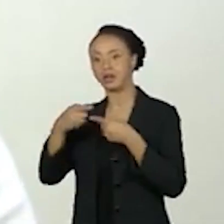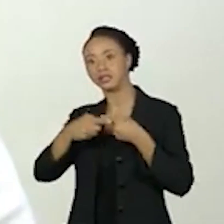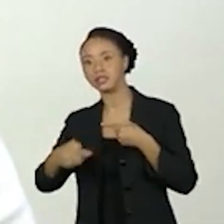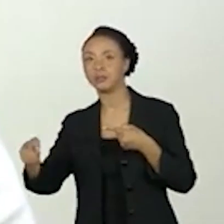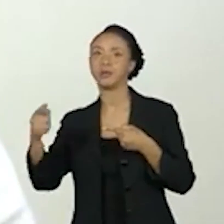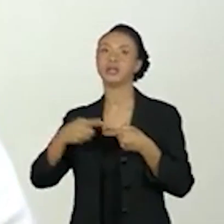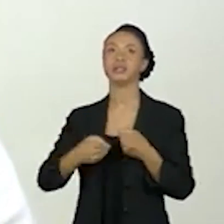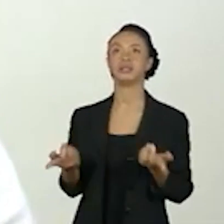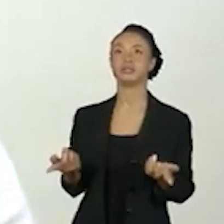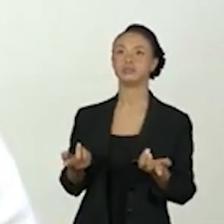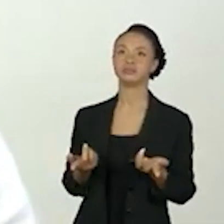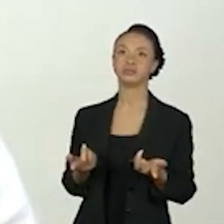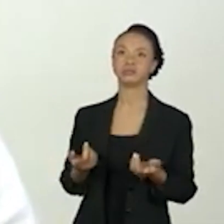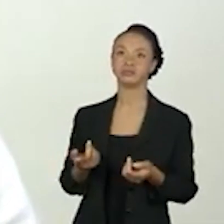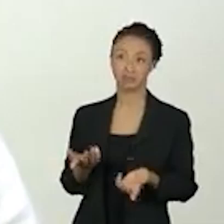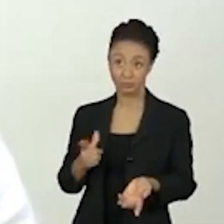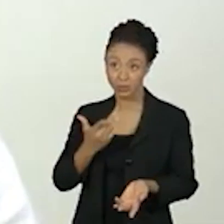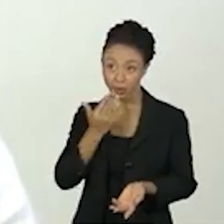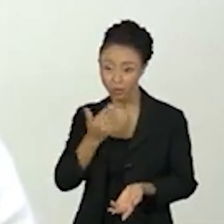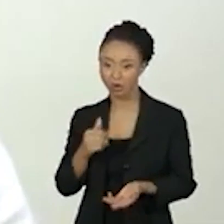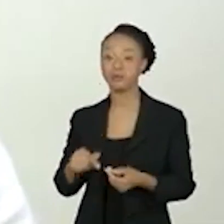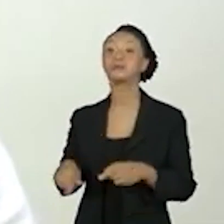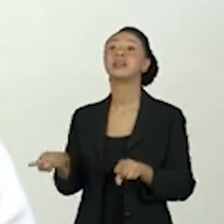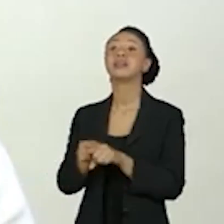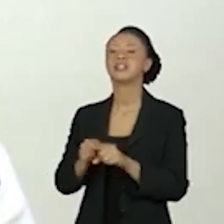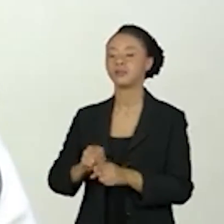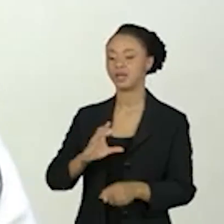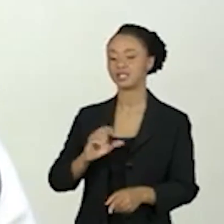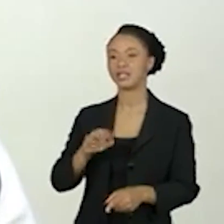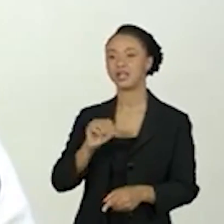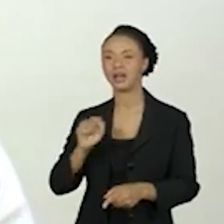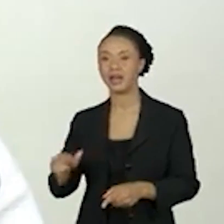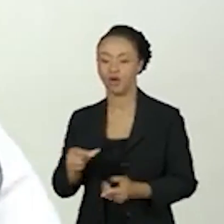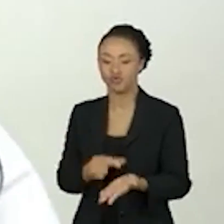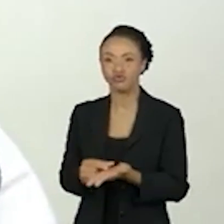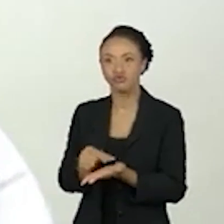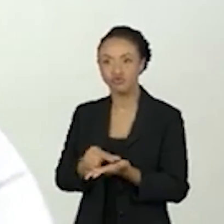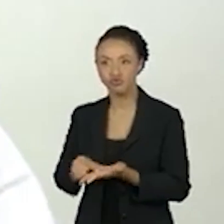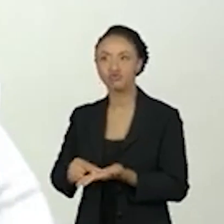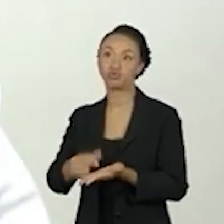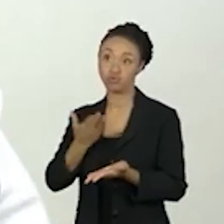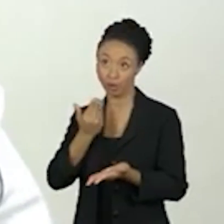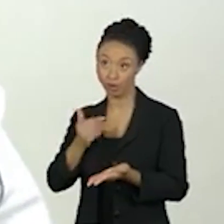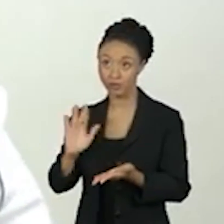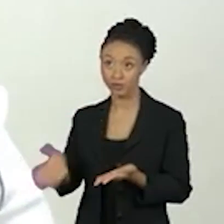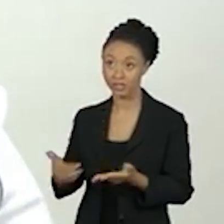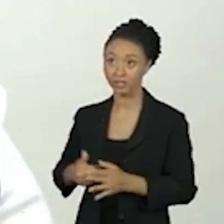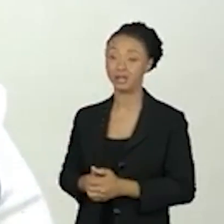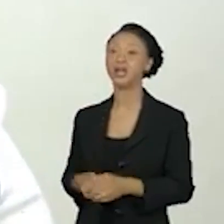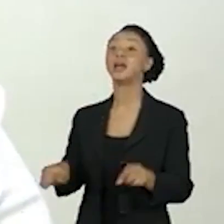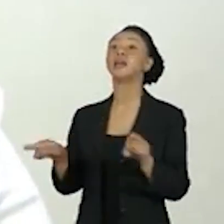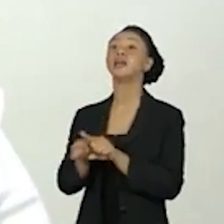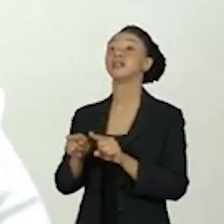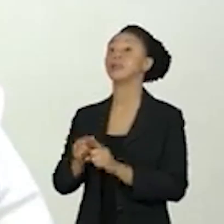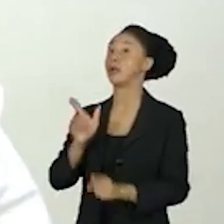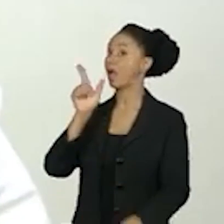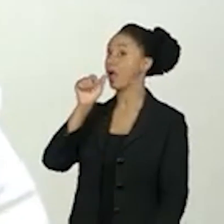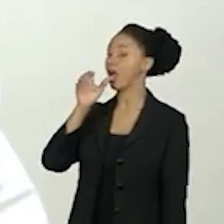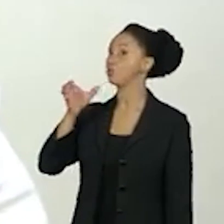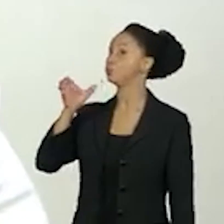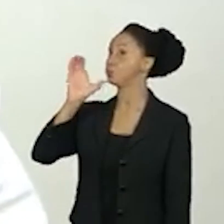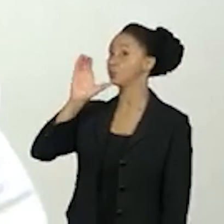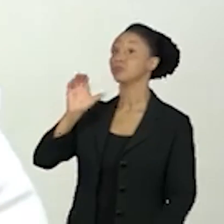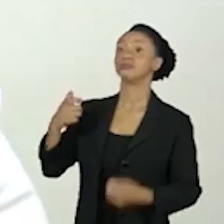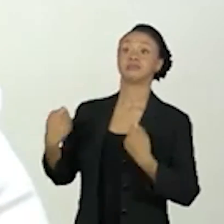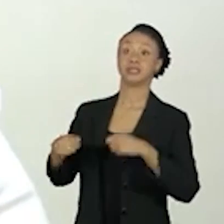de 2 a 3 porções no dia, cereais também 3 a 4 porções no dia, e o consumo de água. Então, pensando